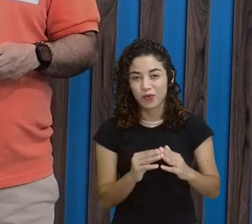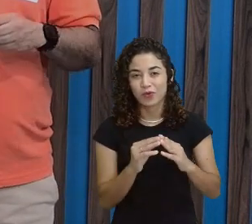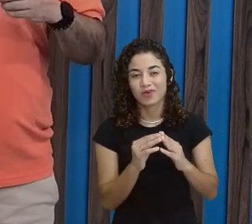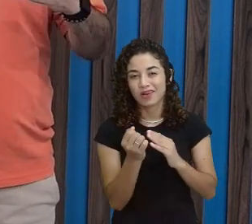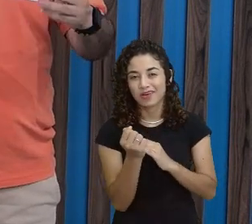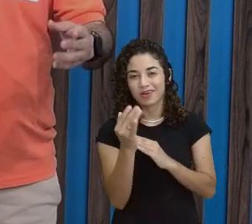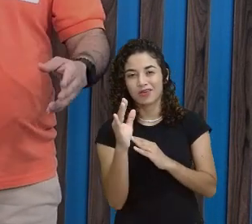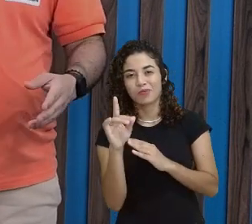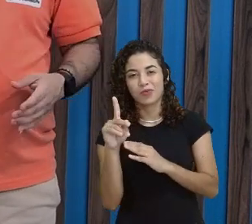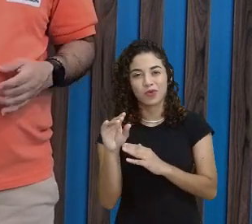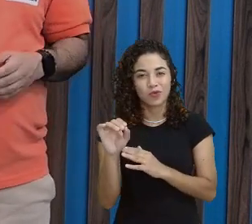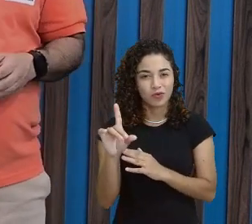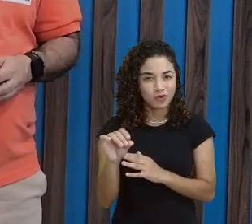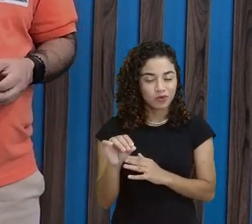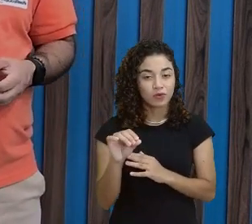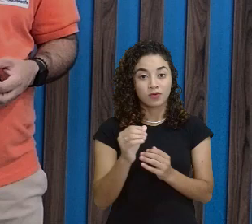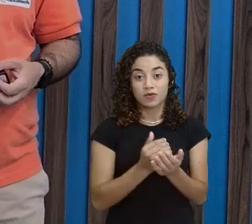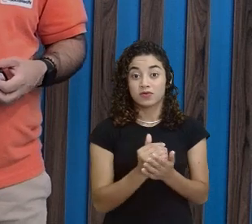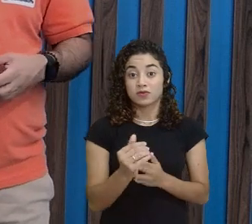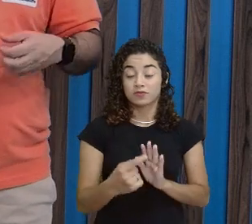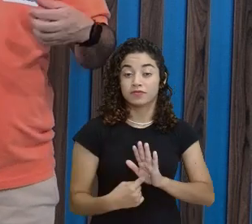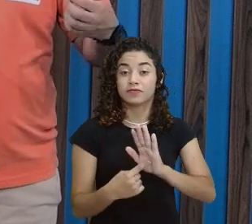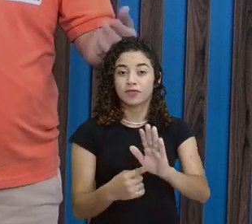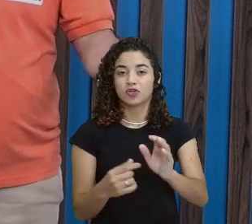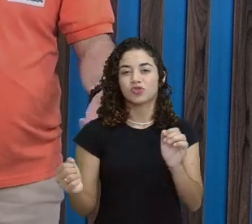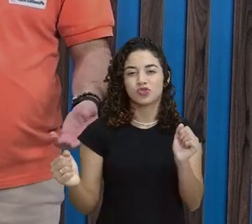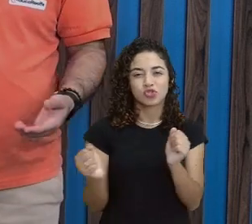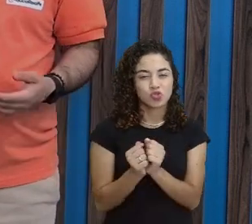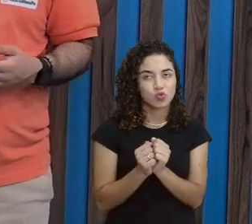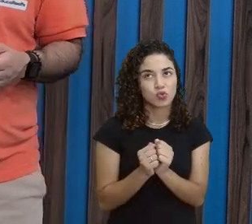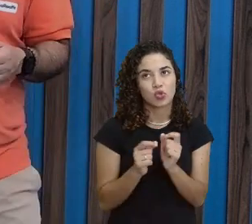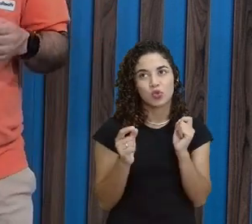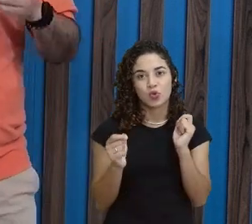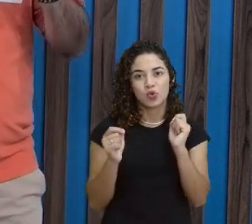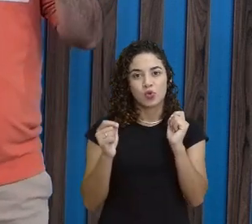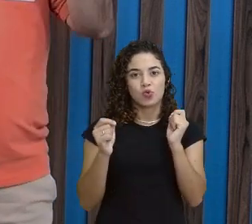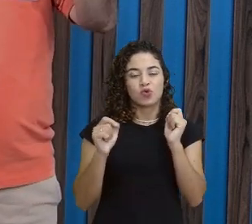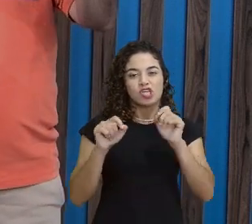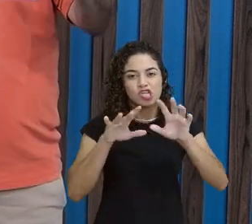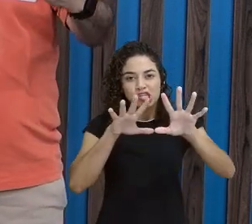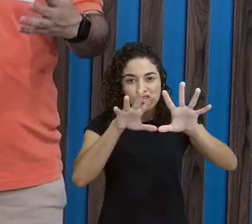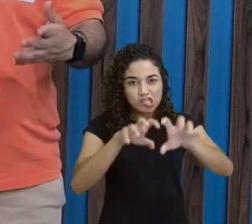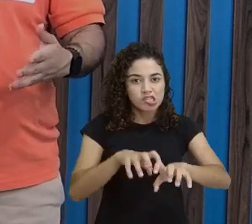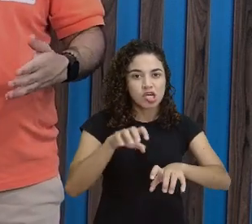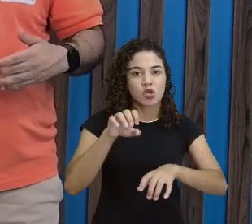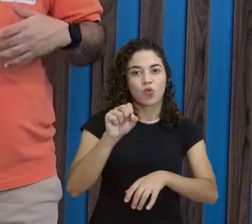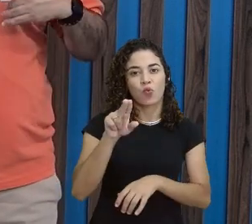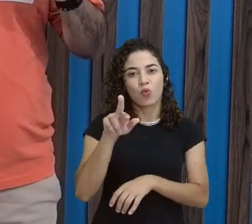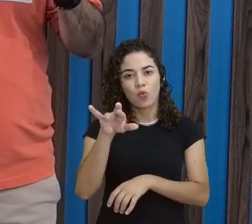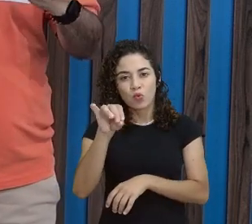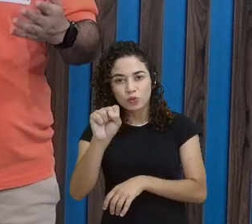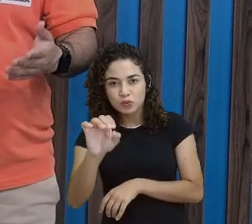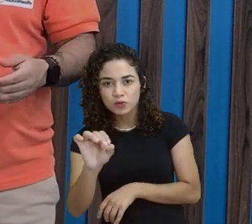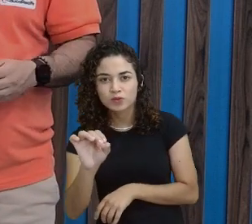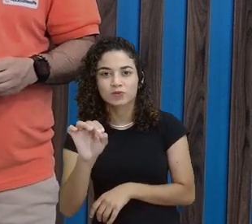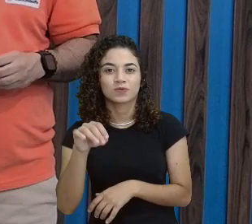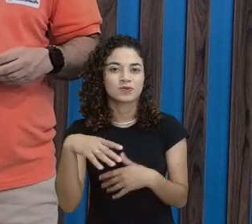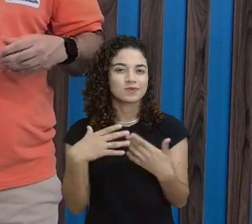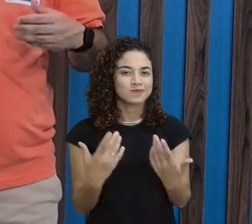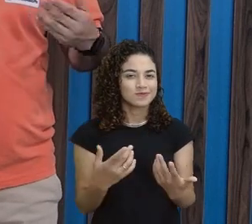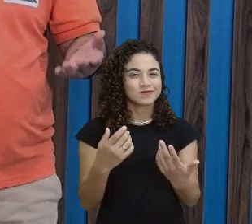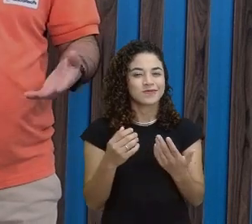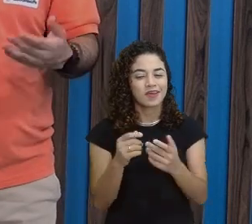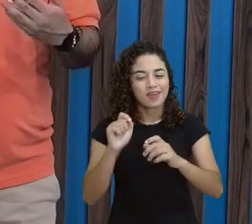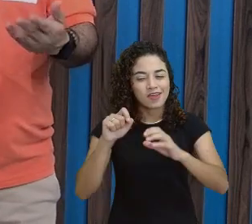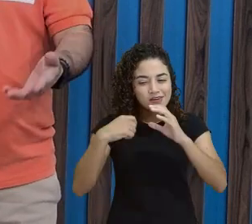porque começaram a mostrar ele ali junto, né, com ursos polares, aquela coisa. Então essa imagem ela foi moldada com a